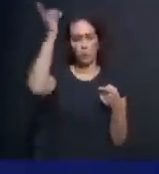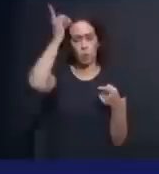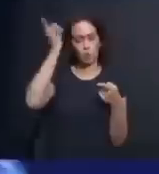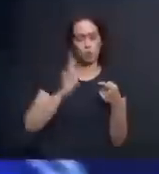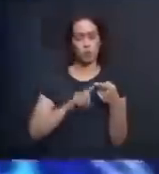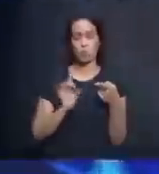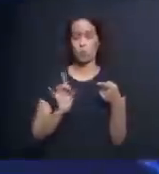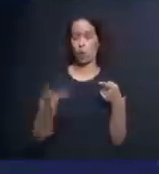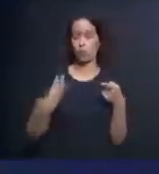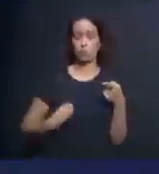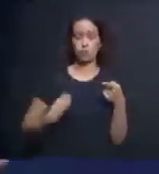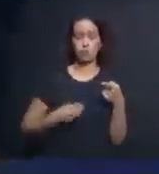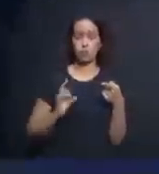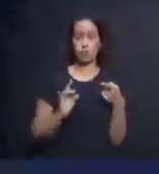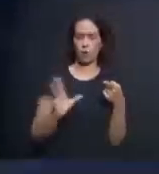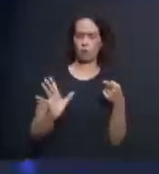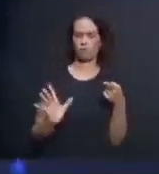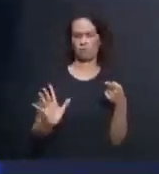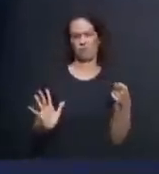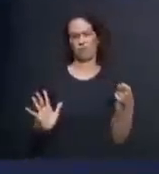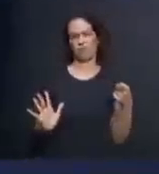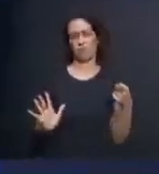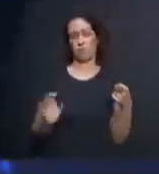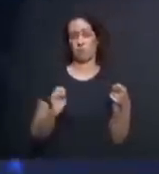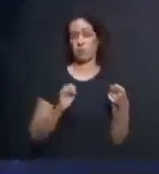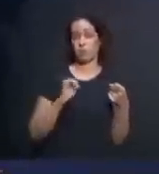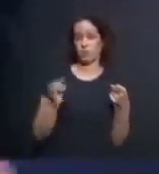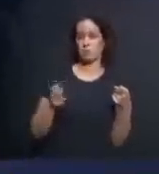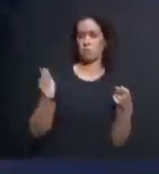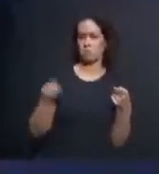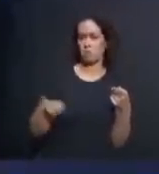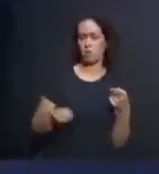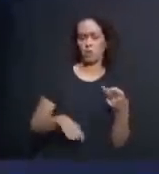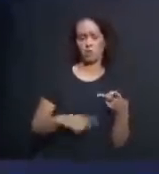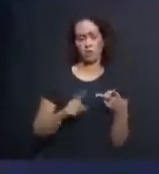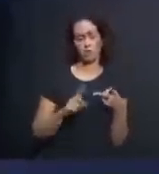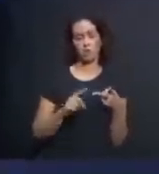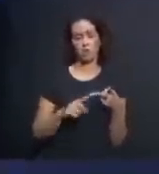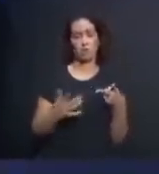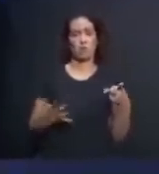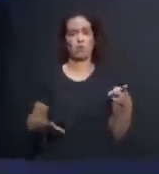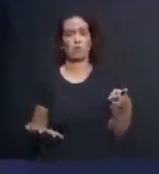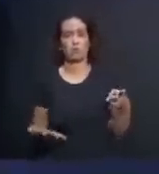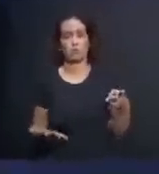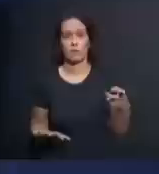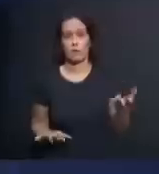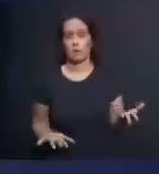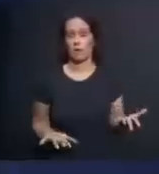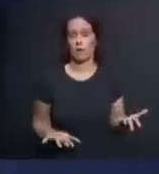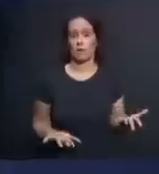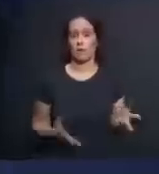Ué, gente, você pode pegar o martelo, porque o outro engordou lá, vão pegar.